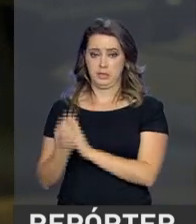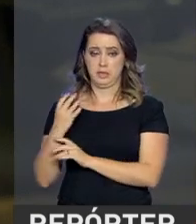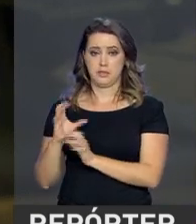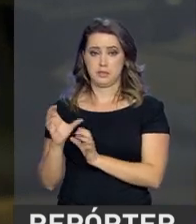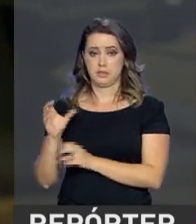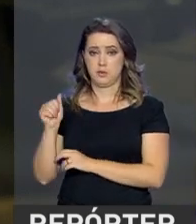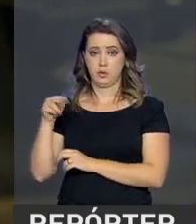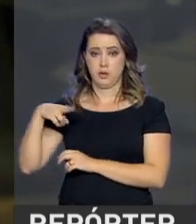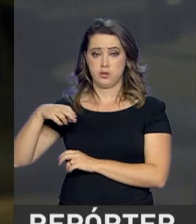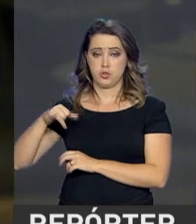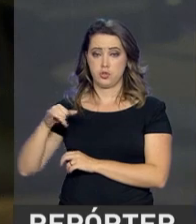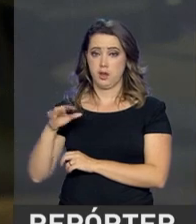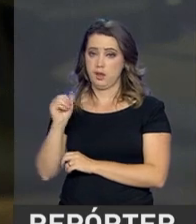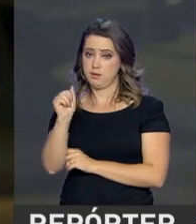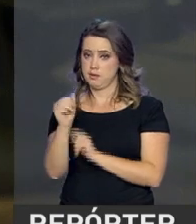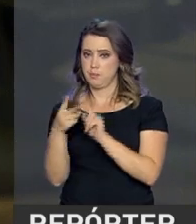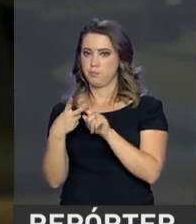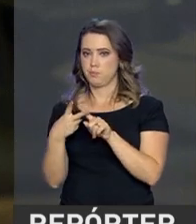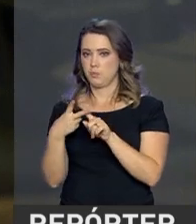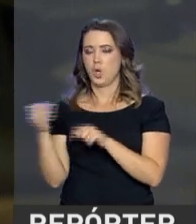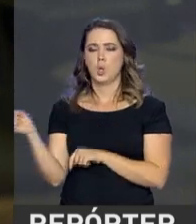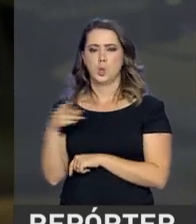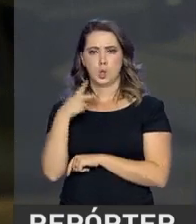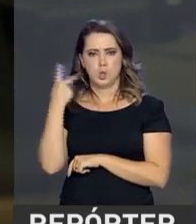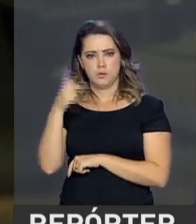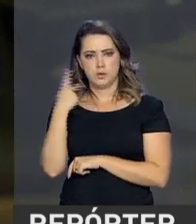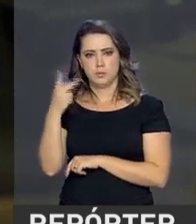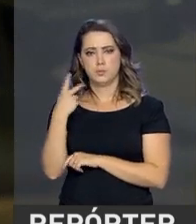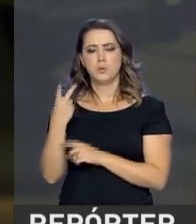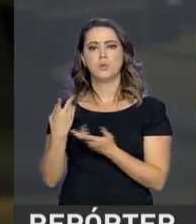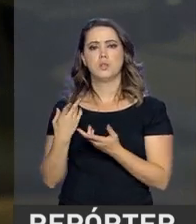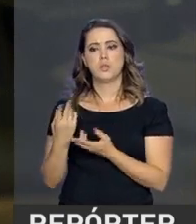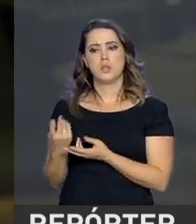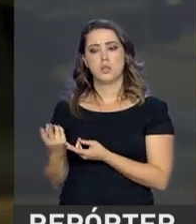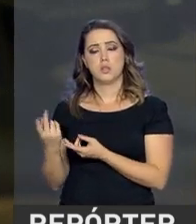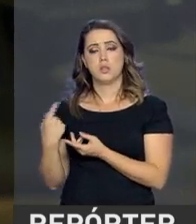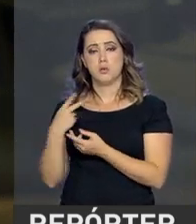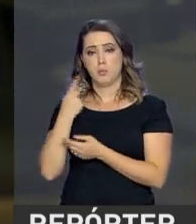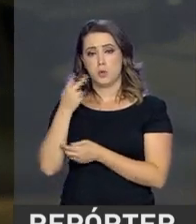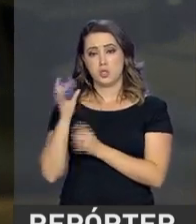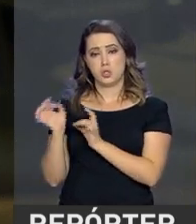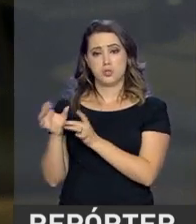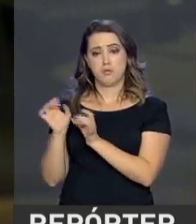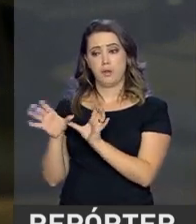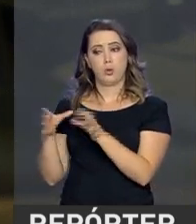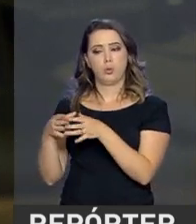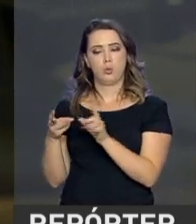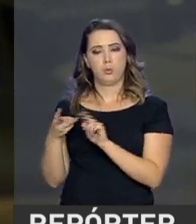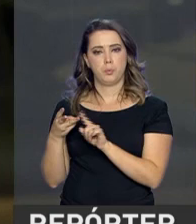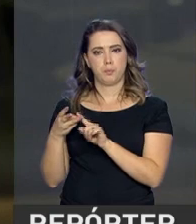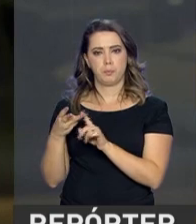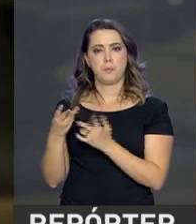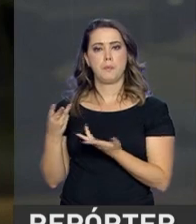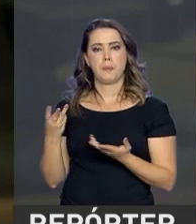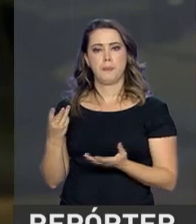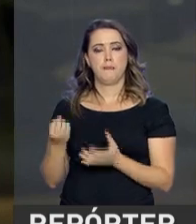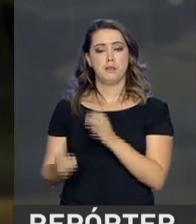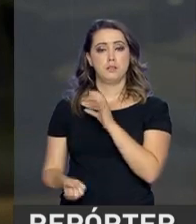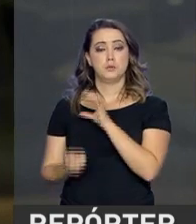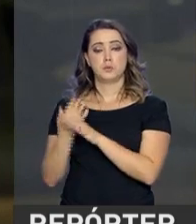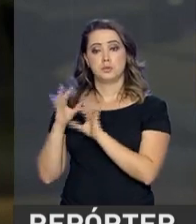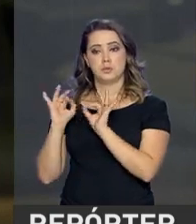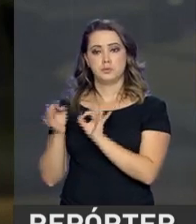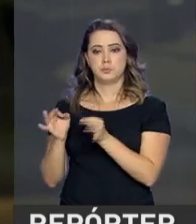depois uma nova política derrote o setor foi aprovado também e agora com a criação efetiva